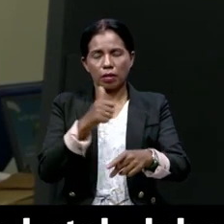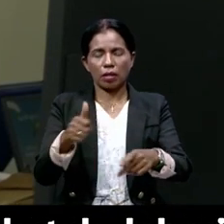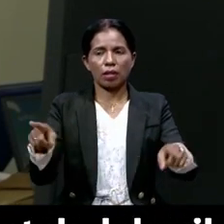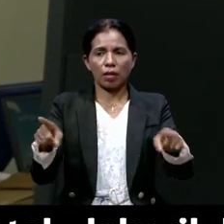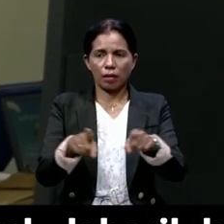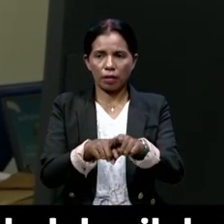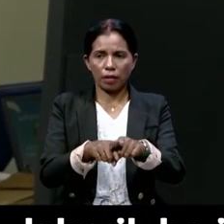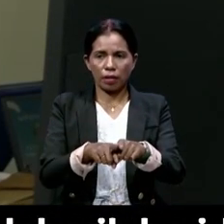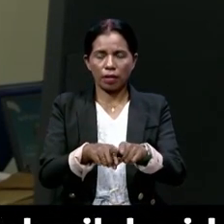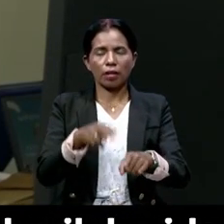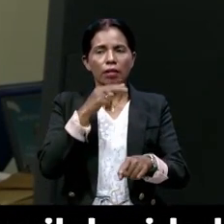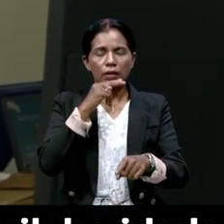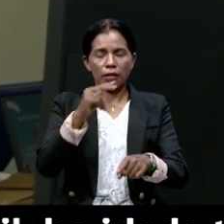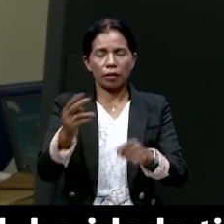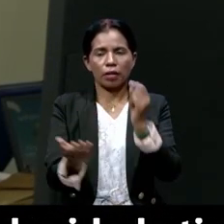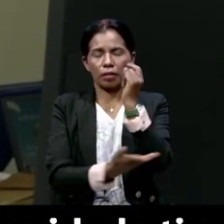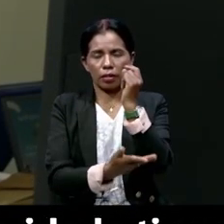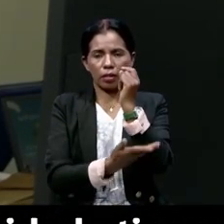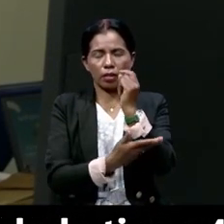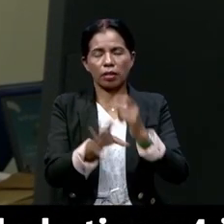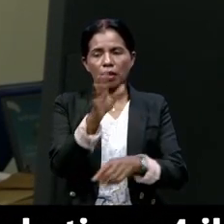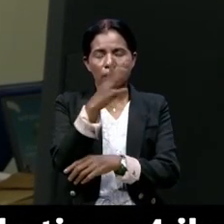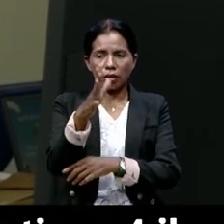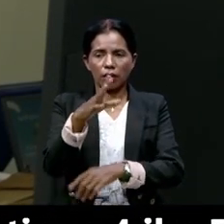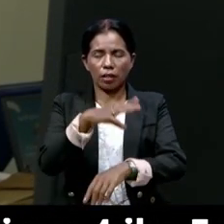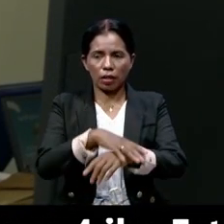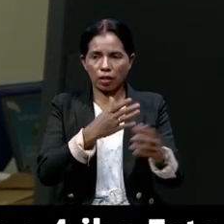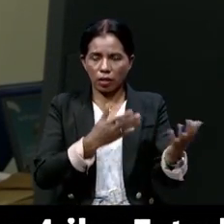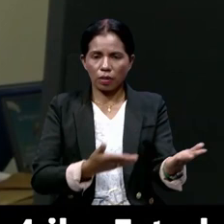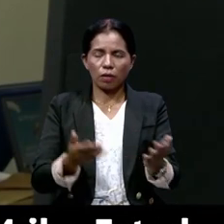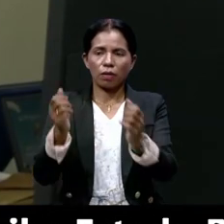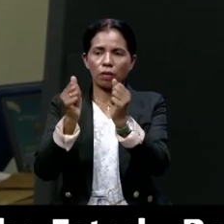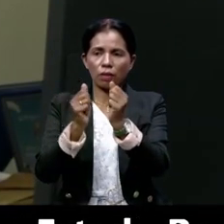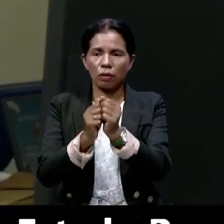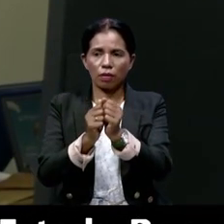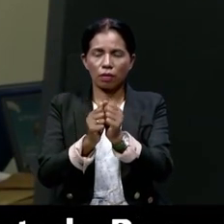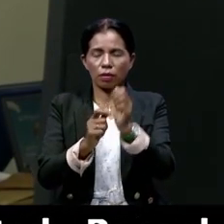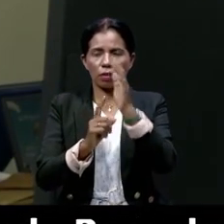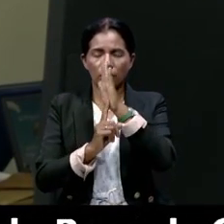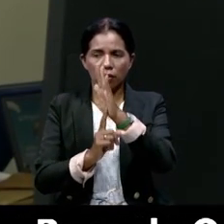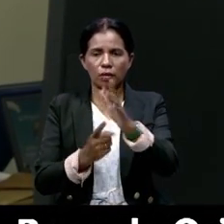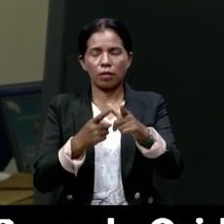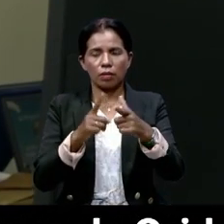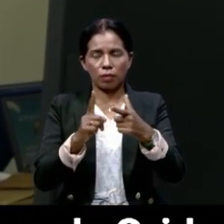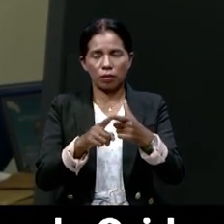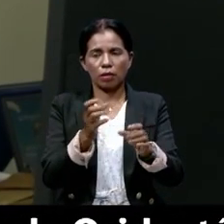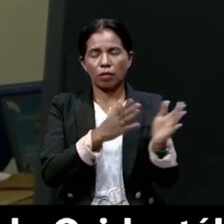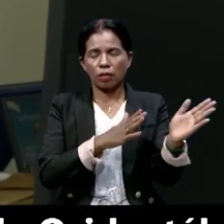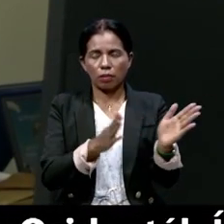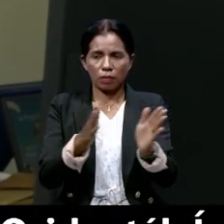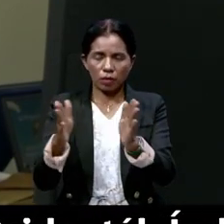makanesa nakar itu antes ia kameli kair depois oninia barambuk tirasi depois halo proseso